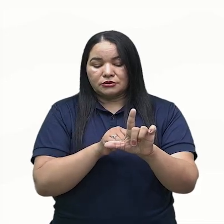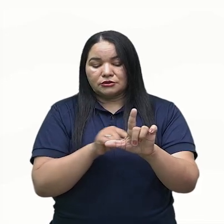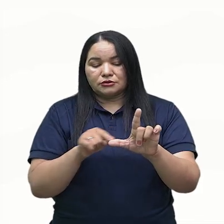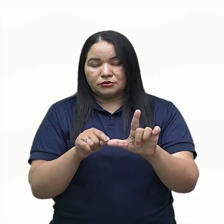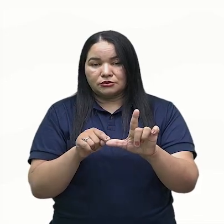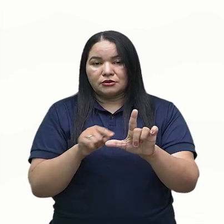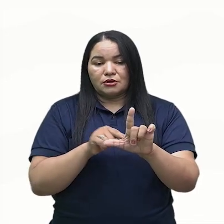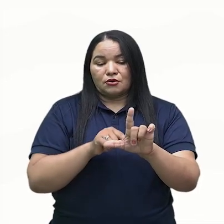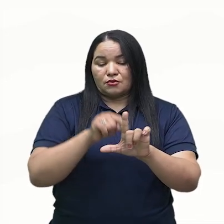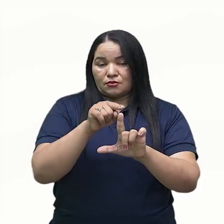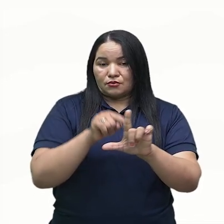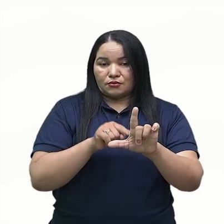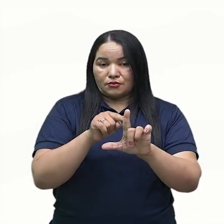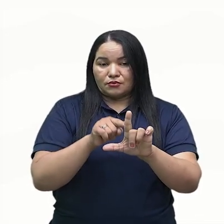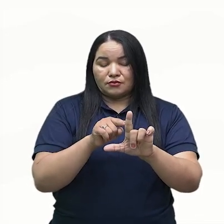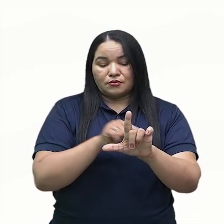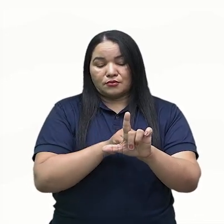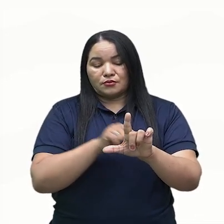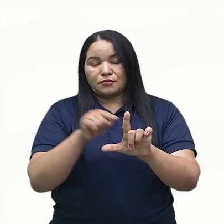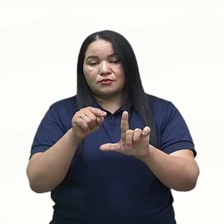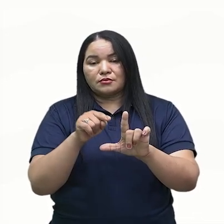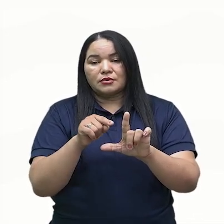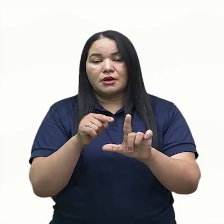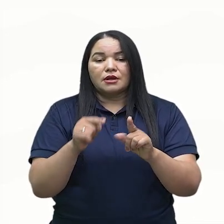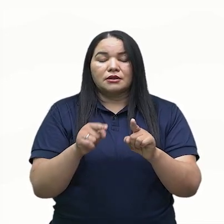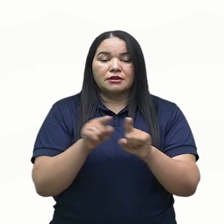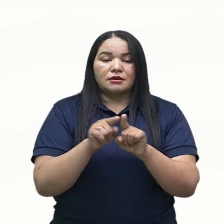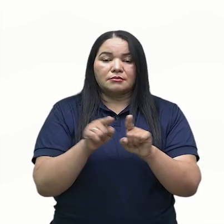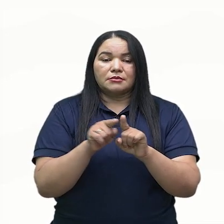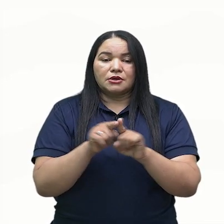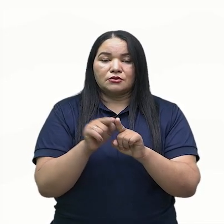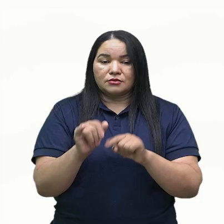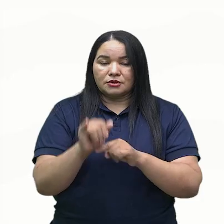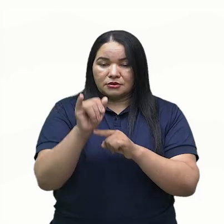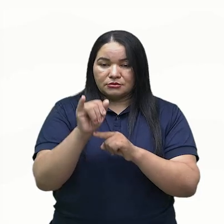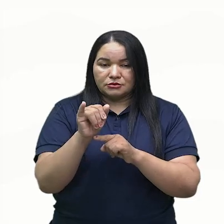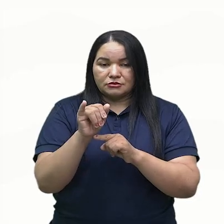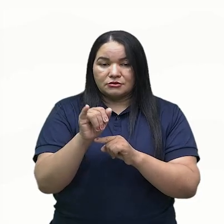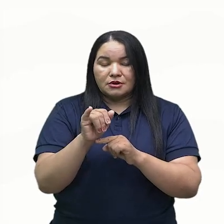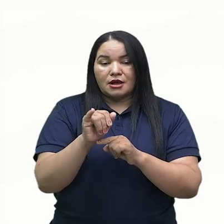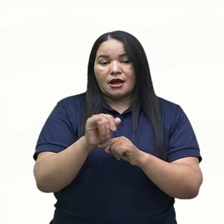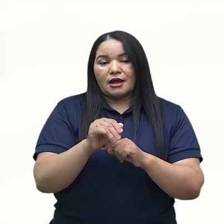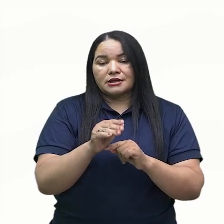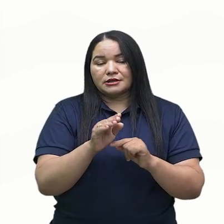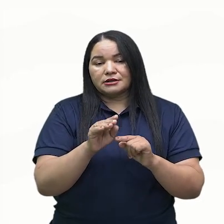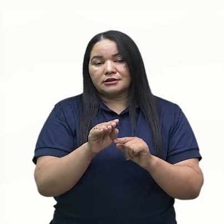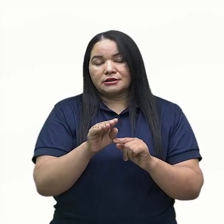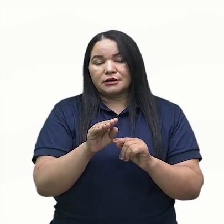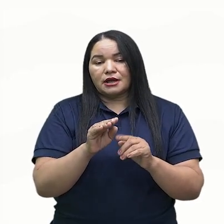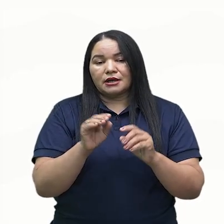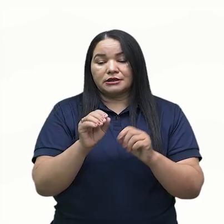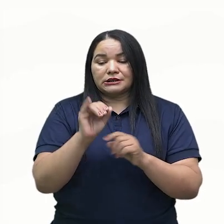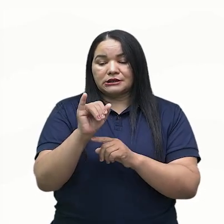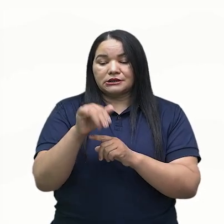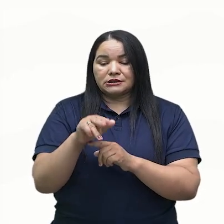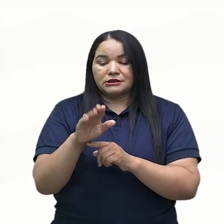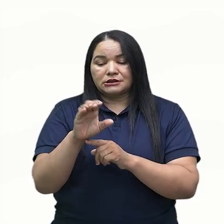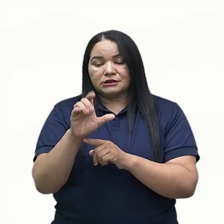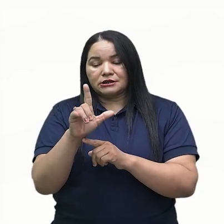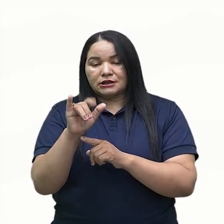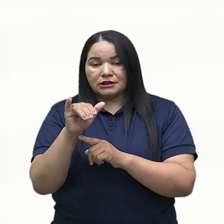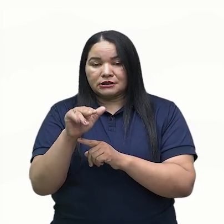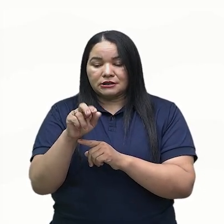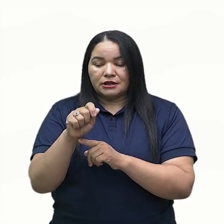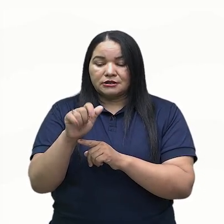eixo Y, e os juros, ele vai ser o coeficiente angular, a inclinação dessa reta.